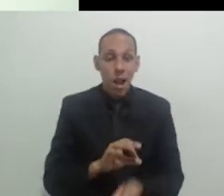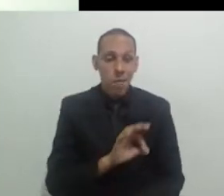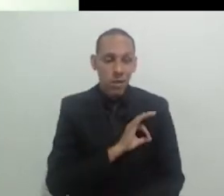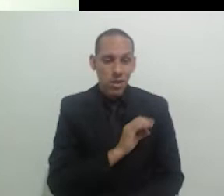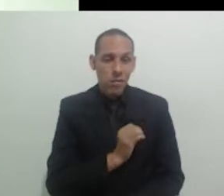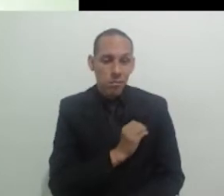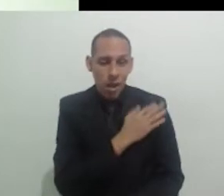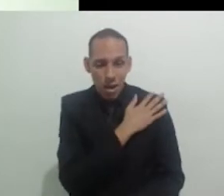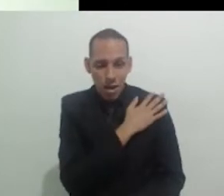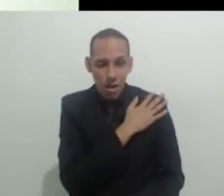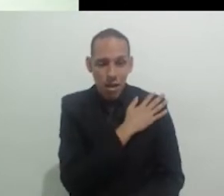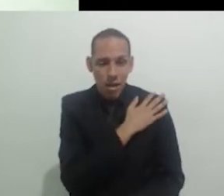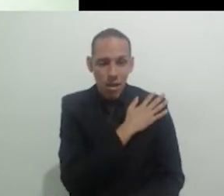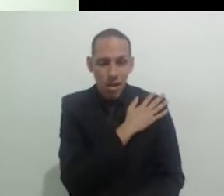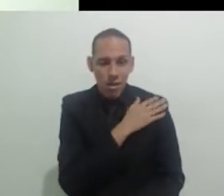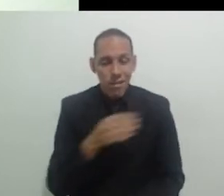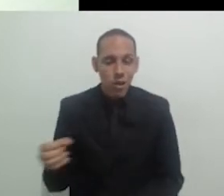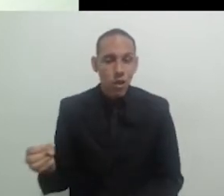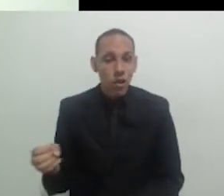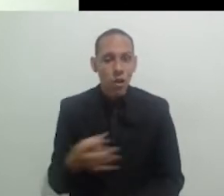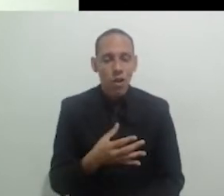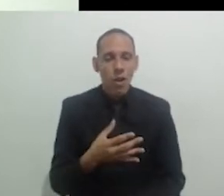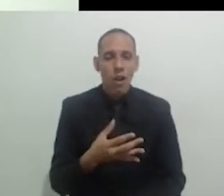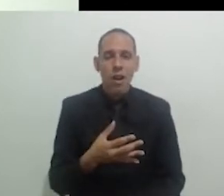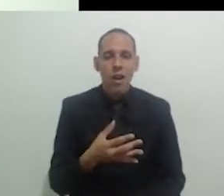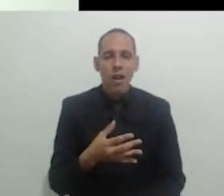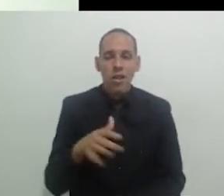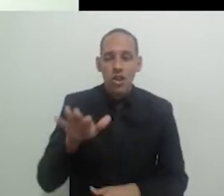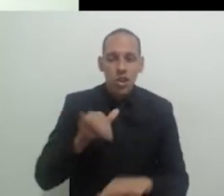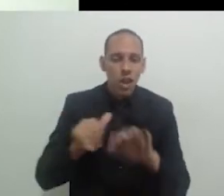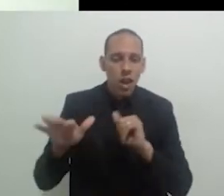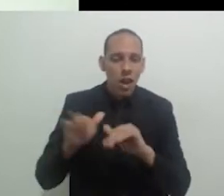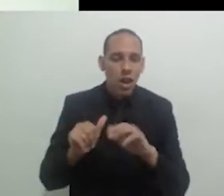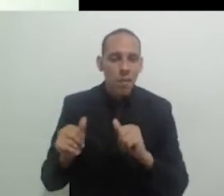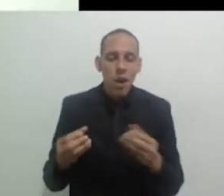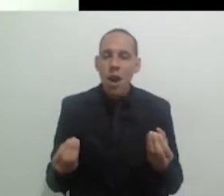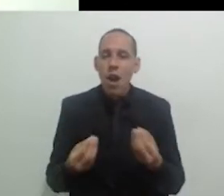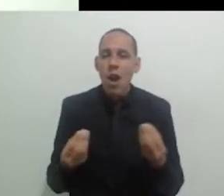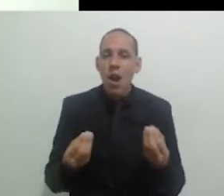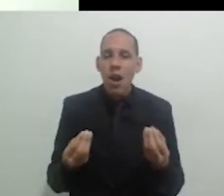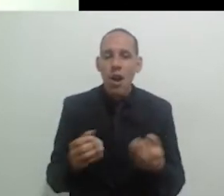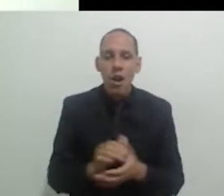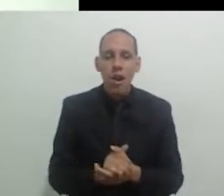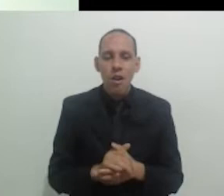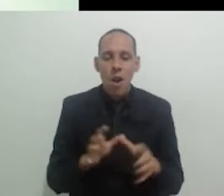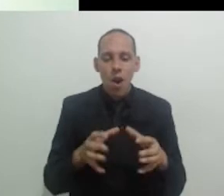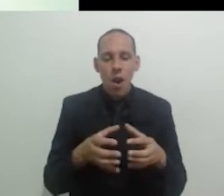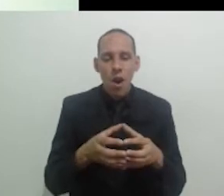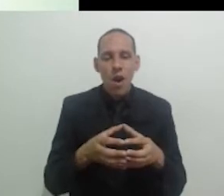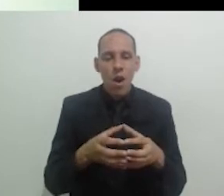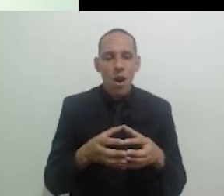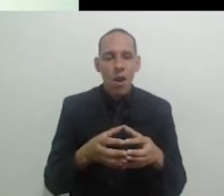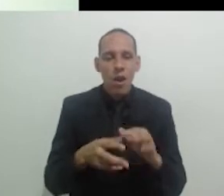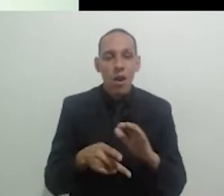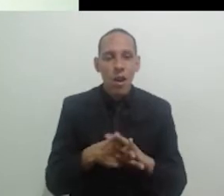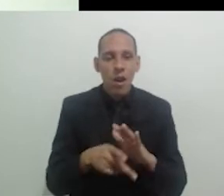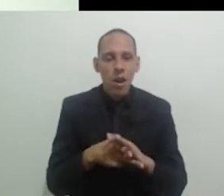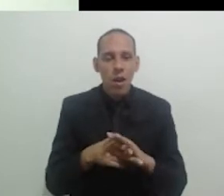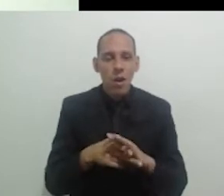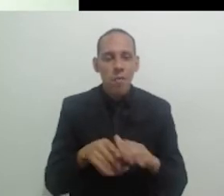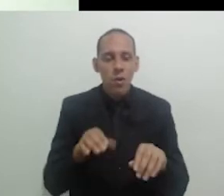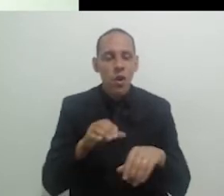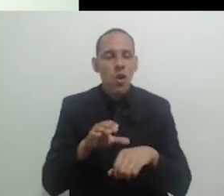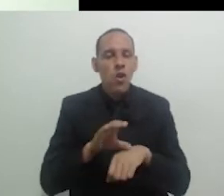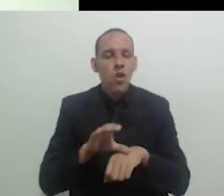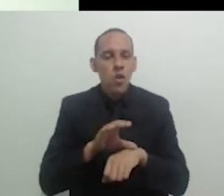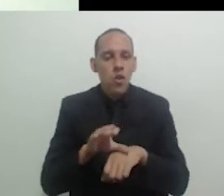mais modernos foram convocados pelo comandante-geral da polícia para participar do curso de aperfeiçoamento de sargentos,